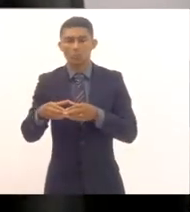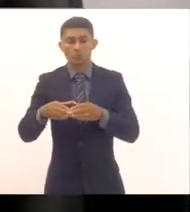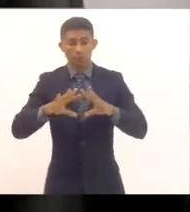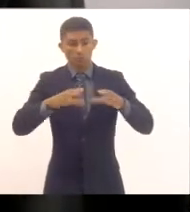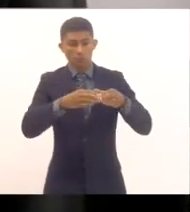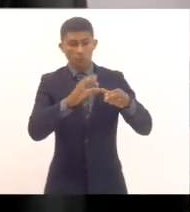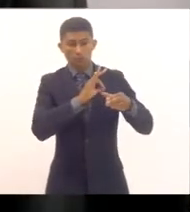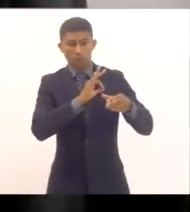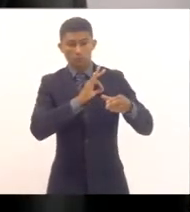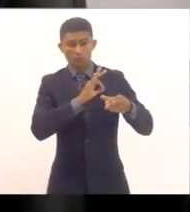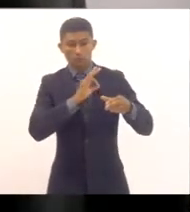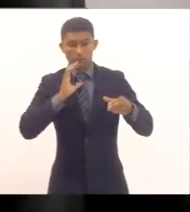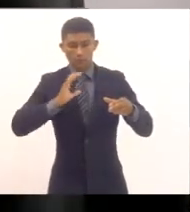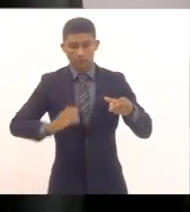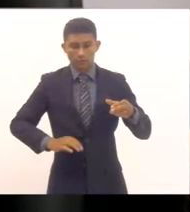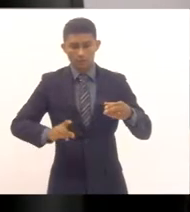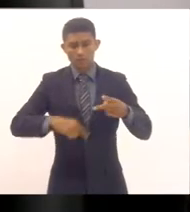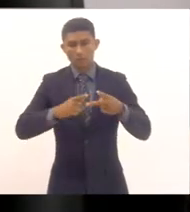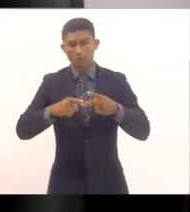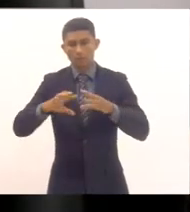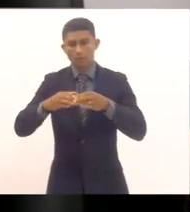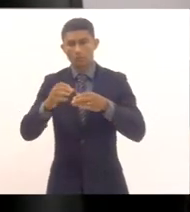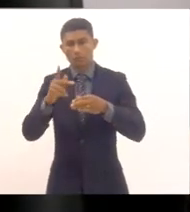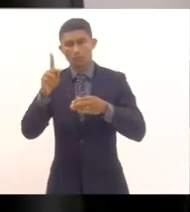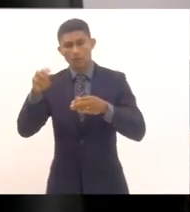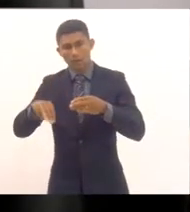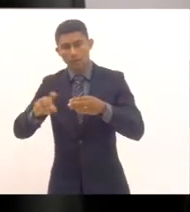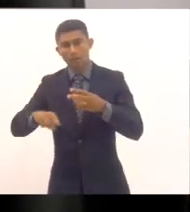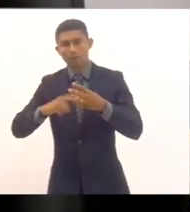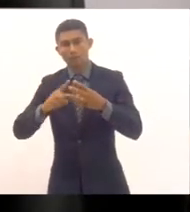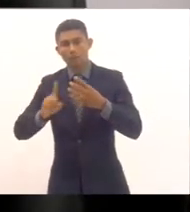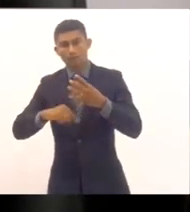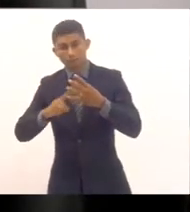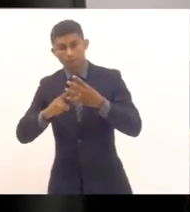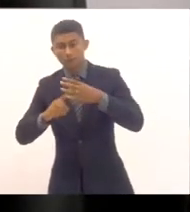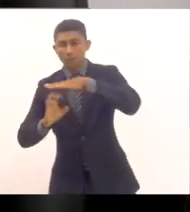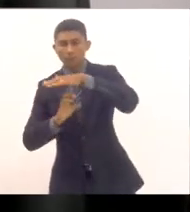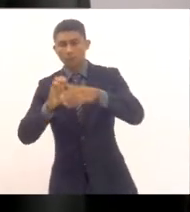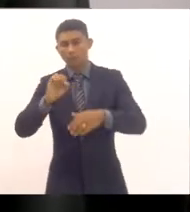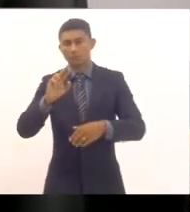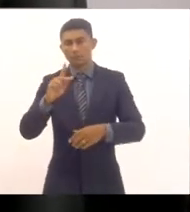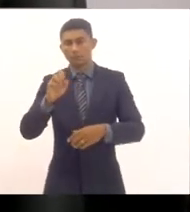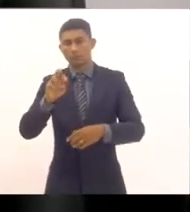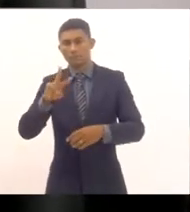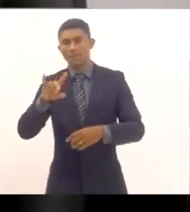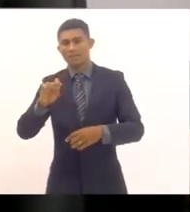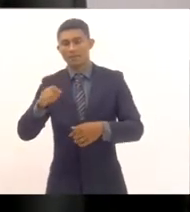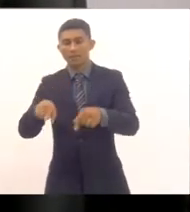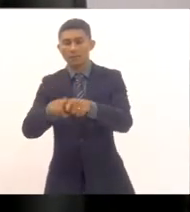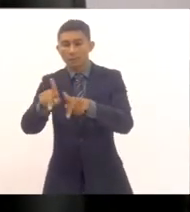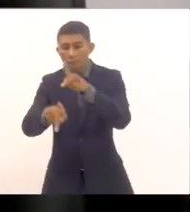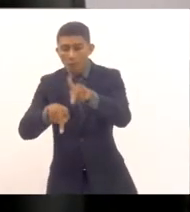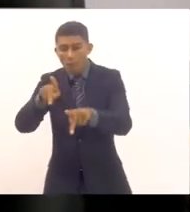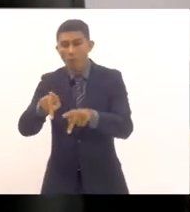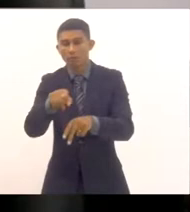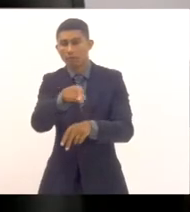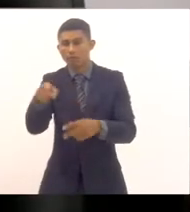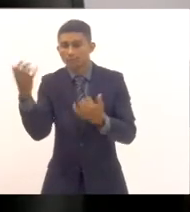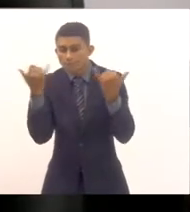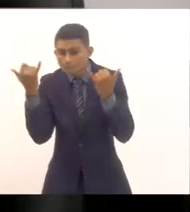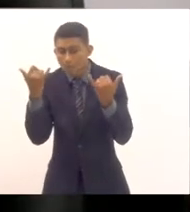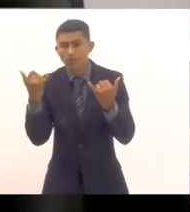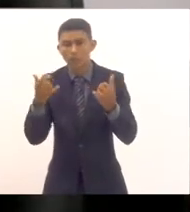Polícia Civil SuperVia colher informação dos moradores dos usuários e isso é fundamental então a inteligência